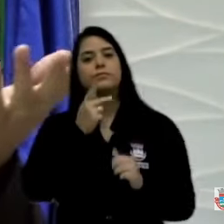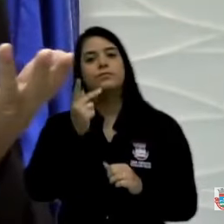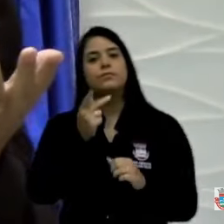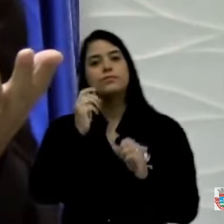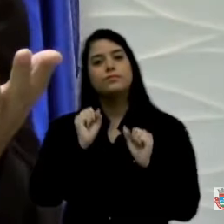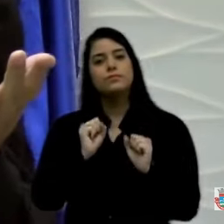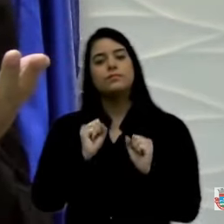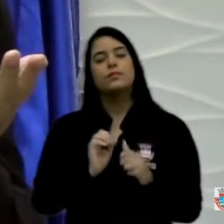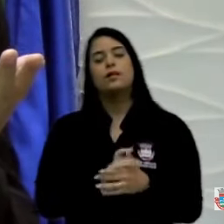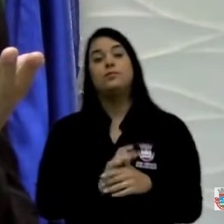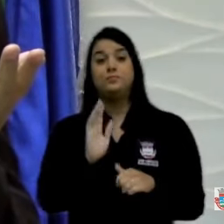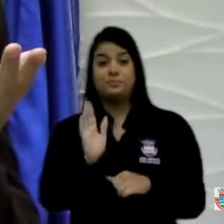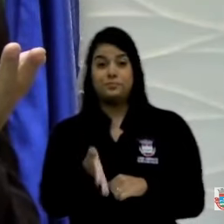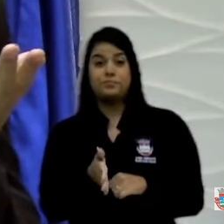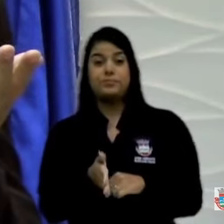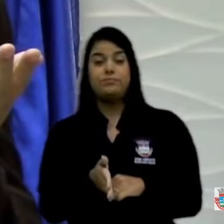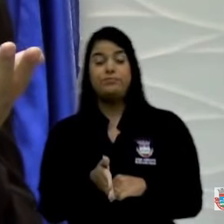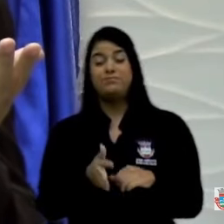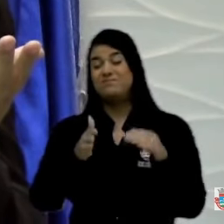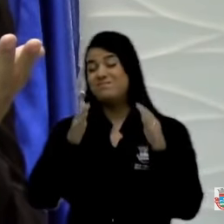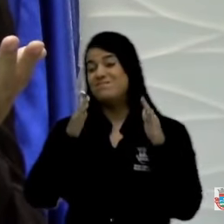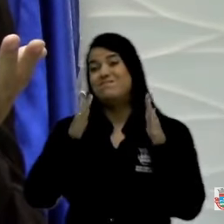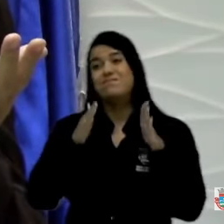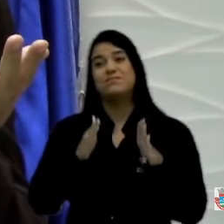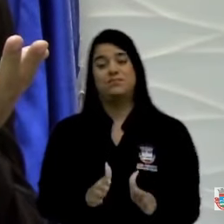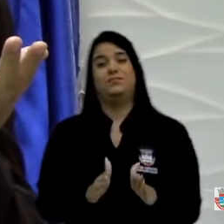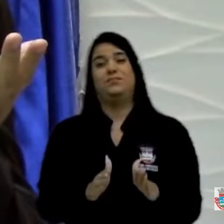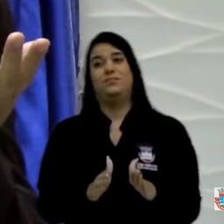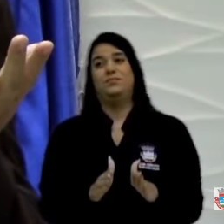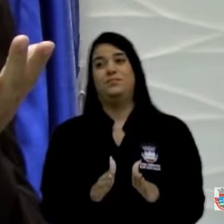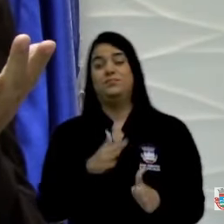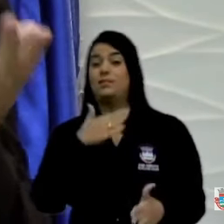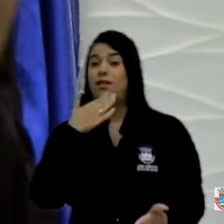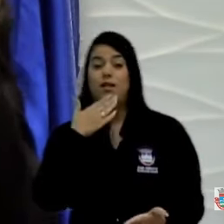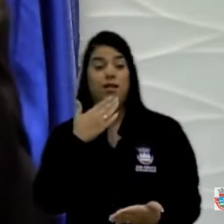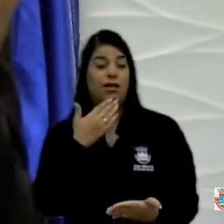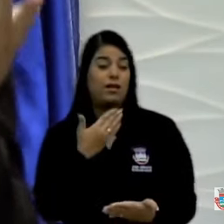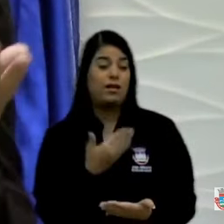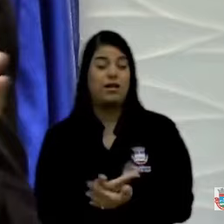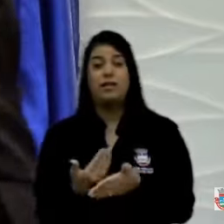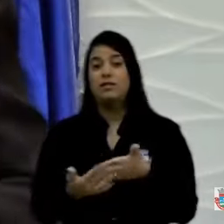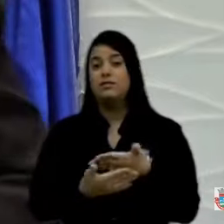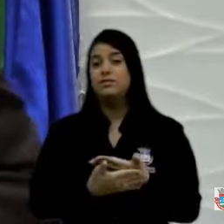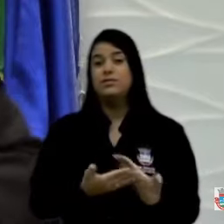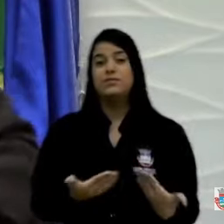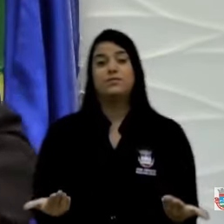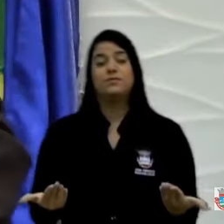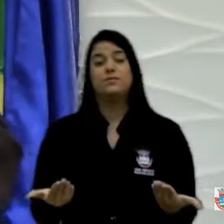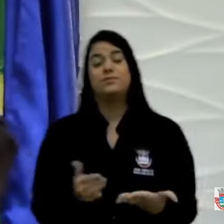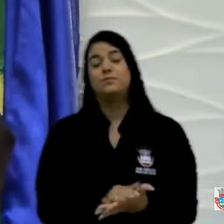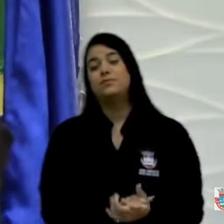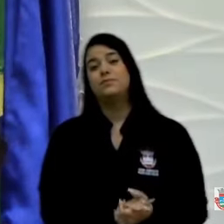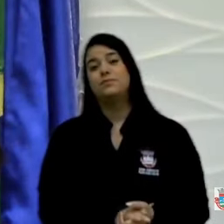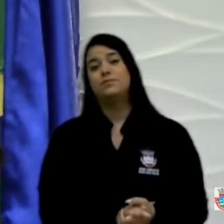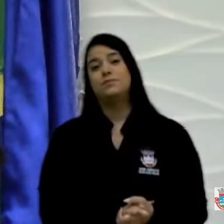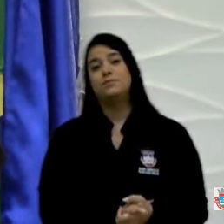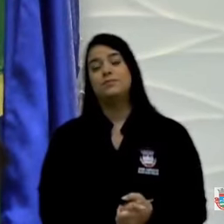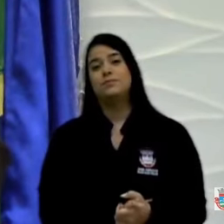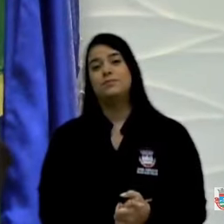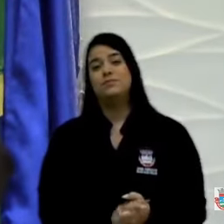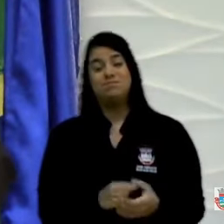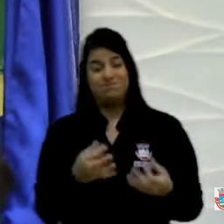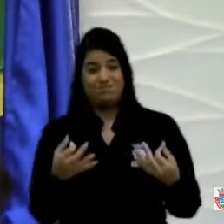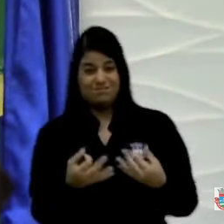estava ficando monótono, né? Pasmem, senhoras e senhores, mas já estava ficando monótono.